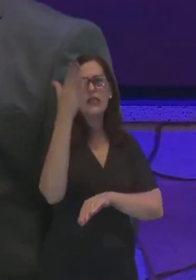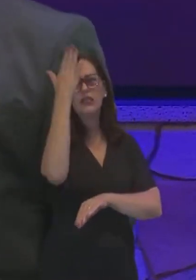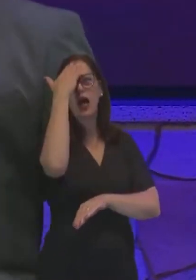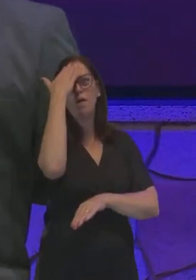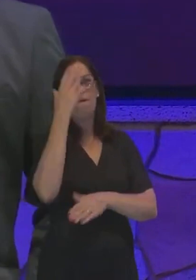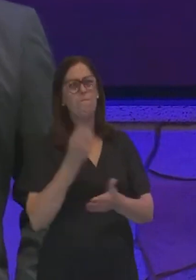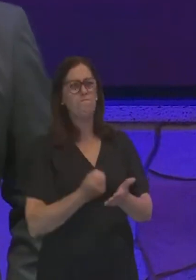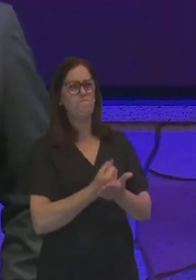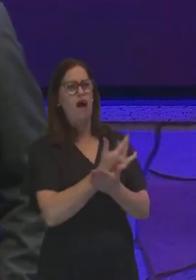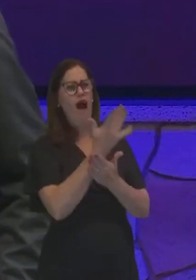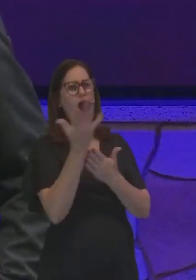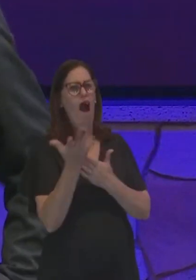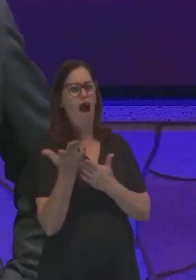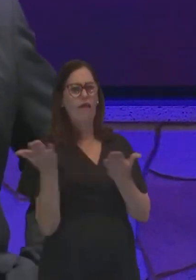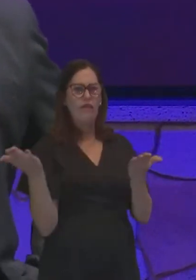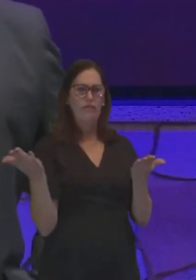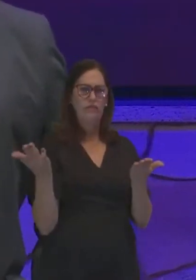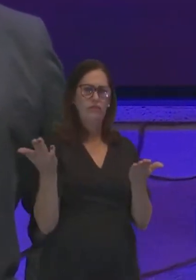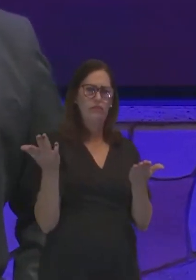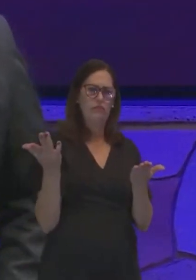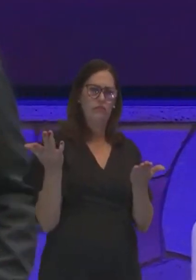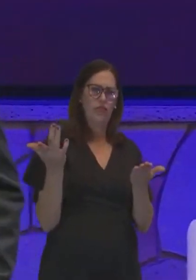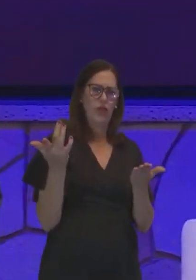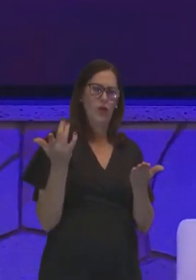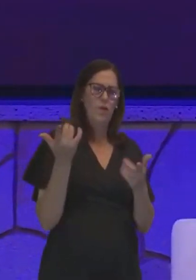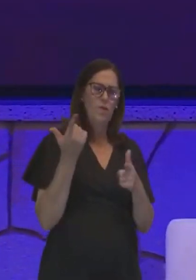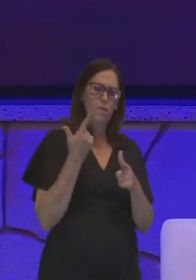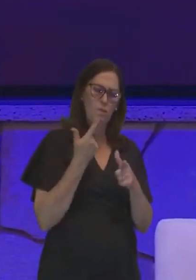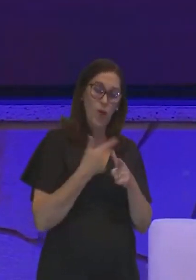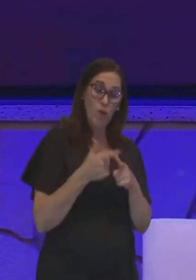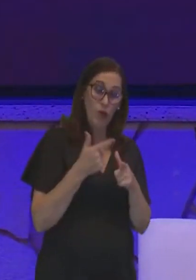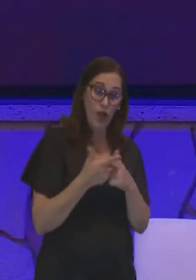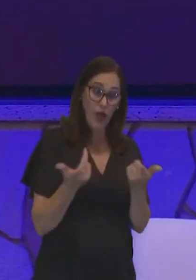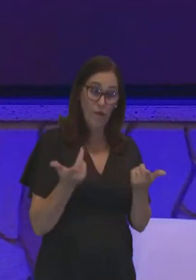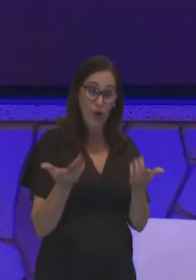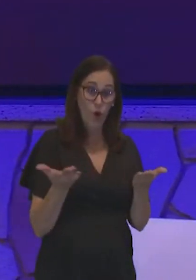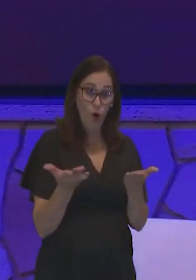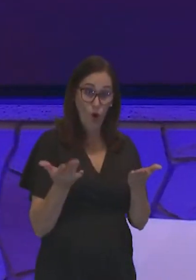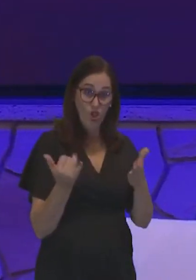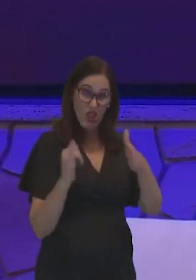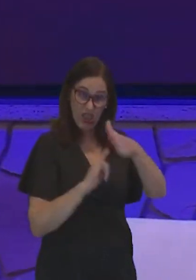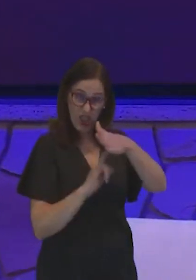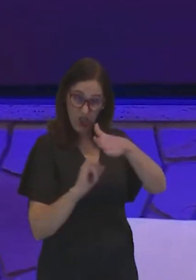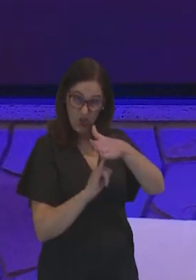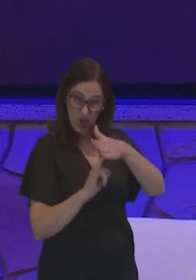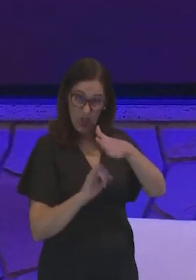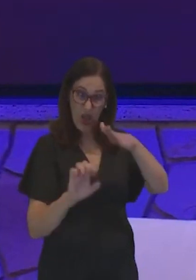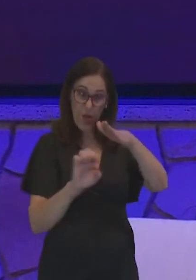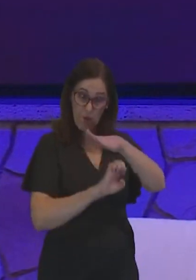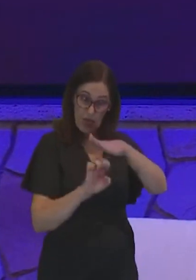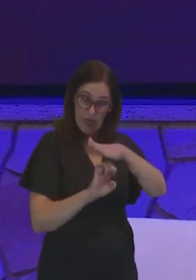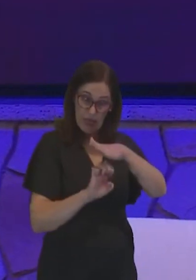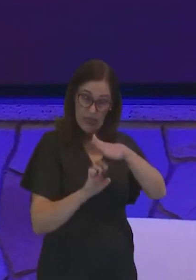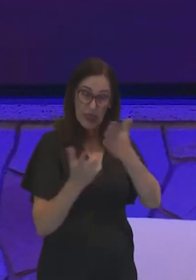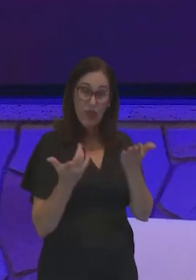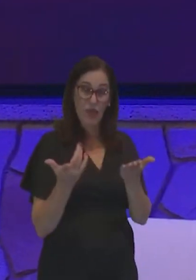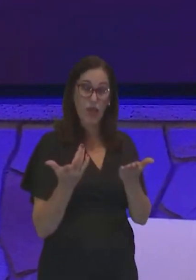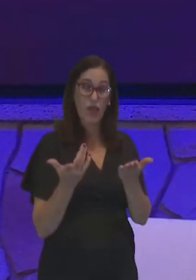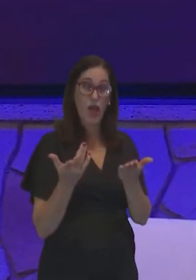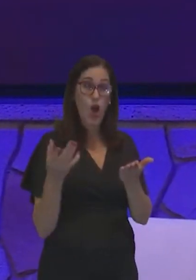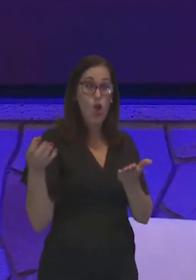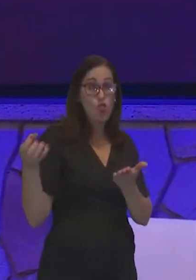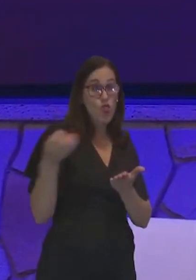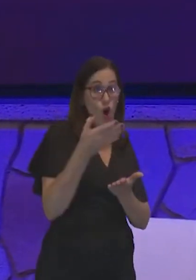coisas, vocês sabem qual é uma grande crise que tem acontecido nas instituições, nas empresas? É que os